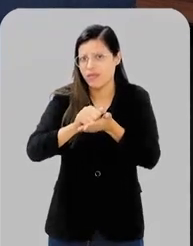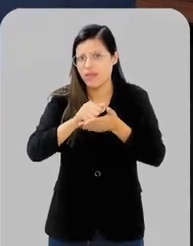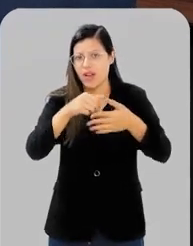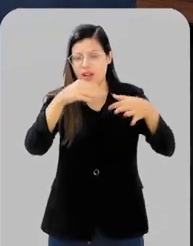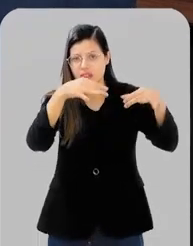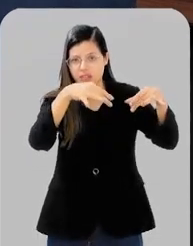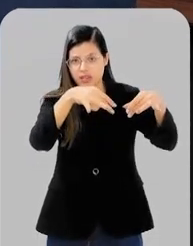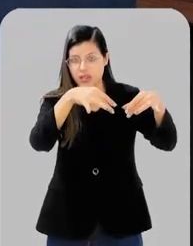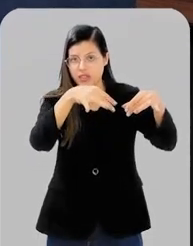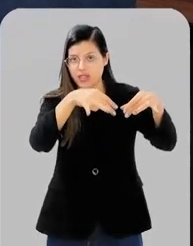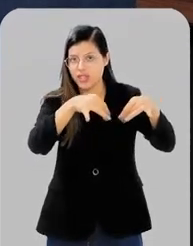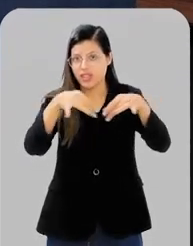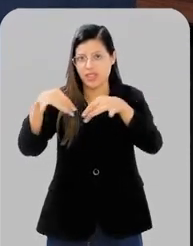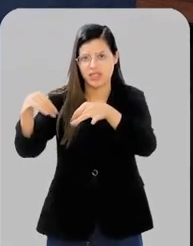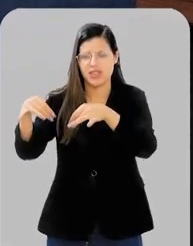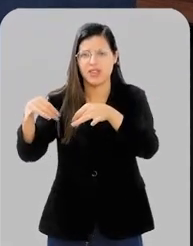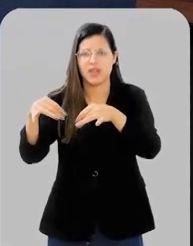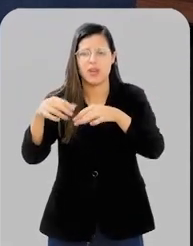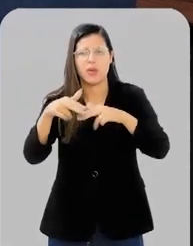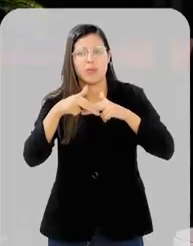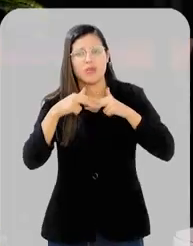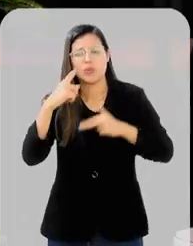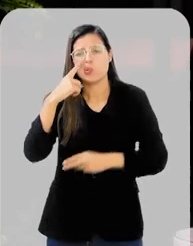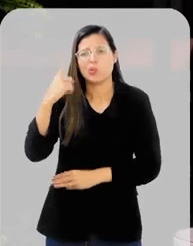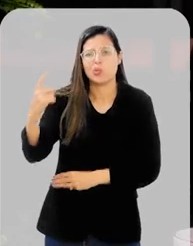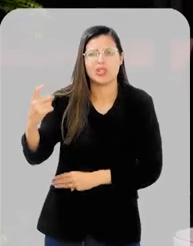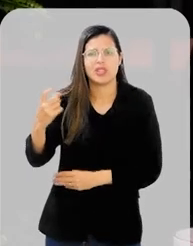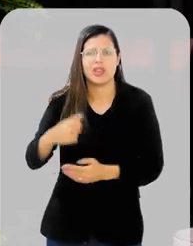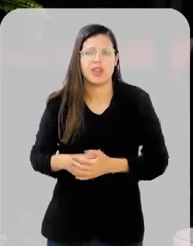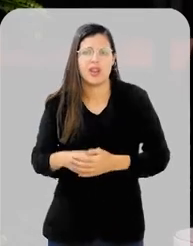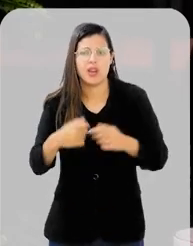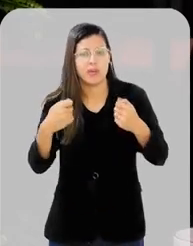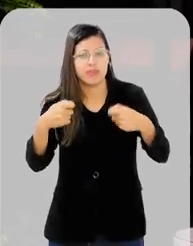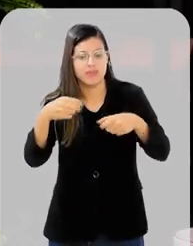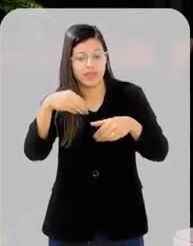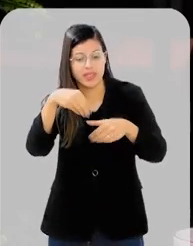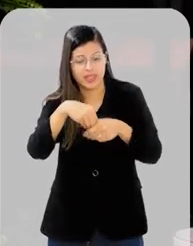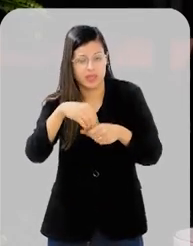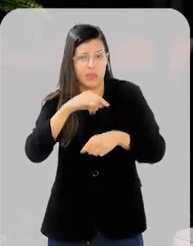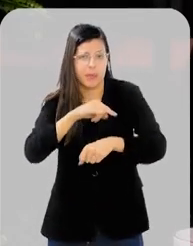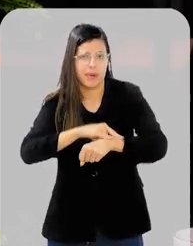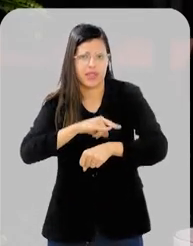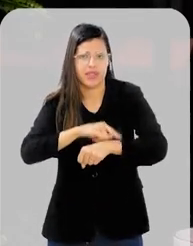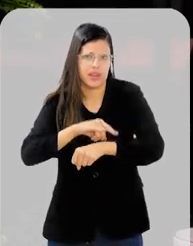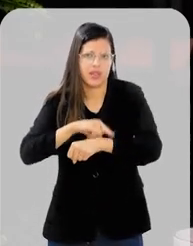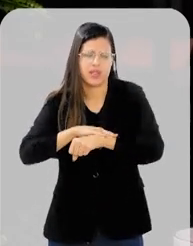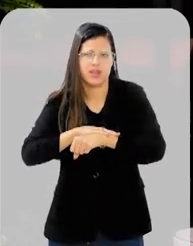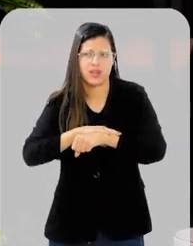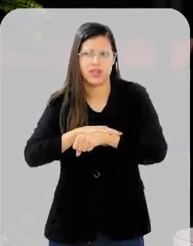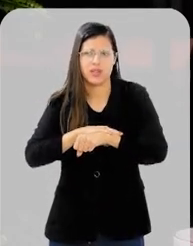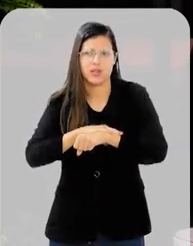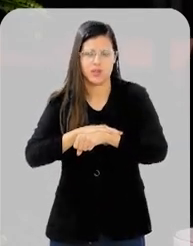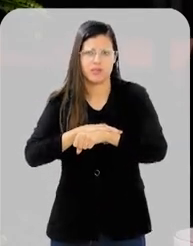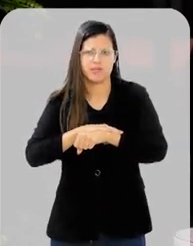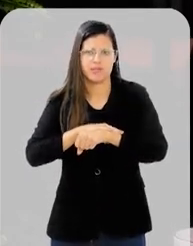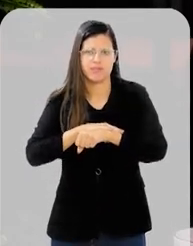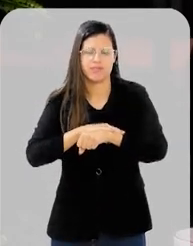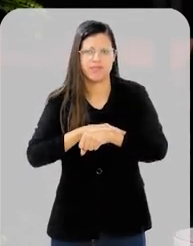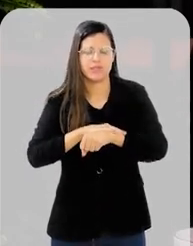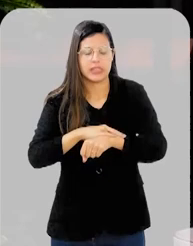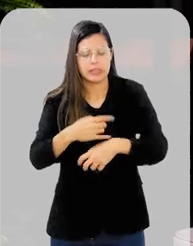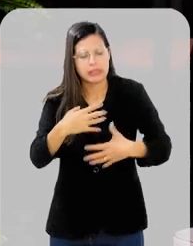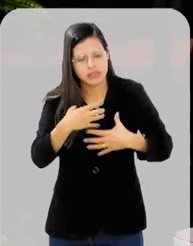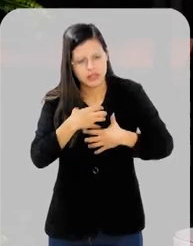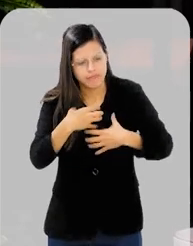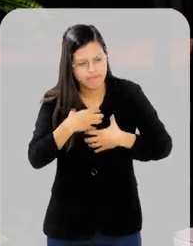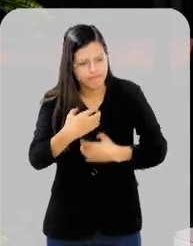da poeira por causa da poeira eu tinha que estender roupa dentro do meu banheiro aí eu